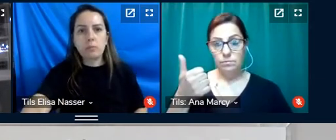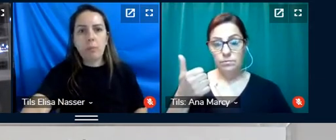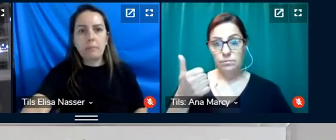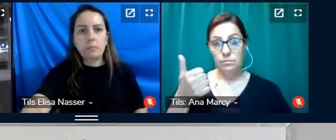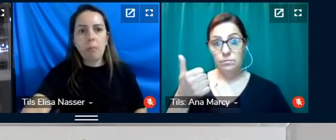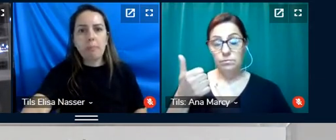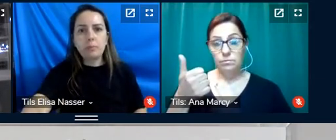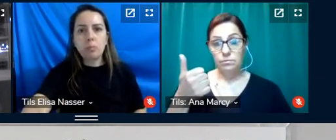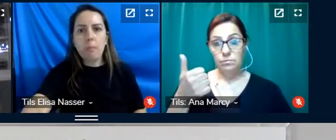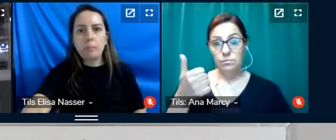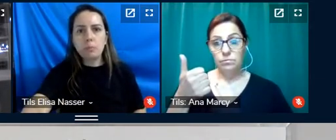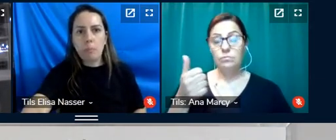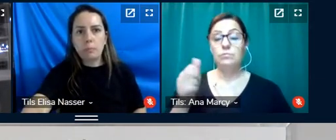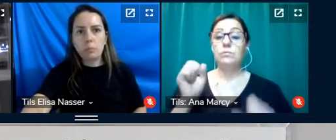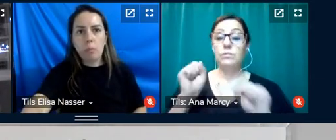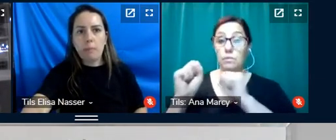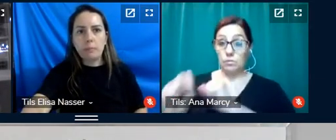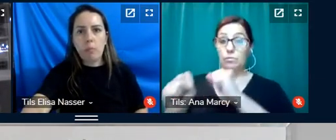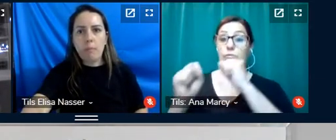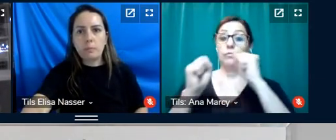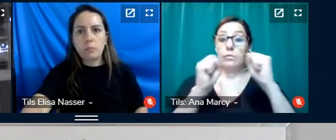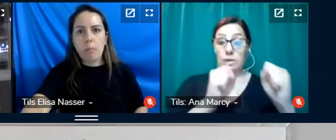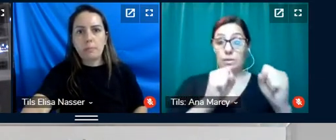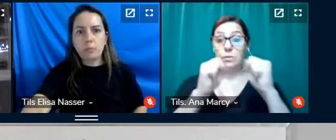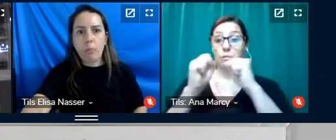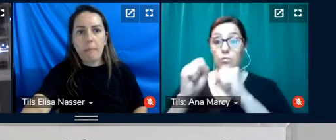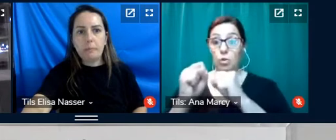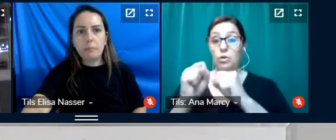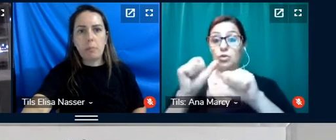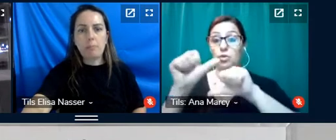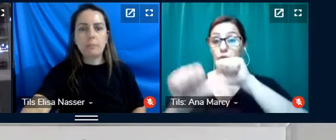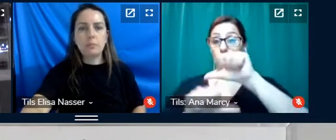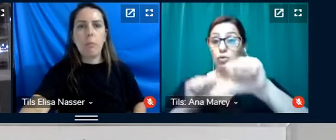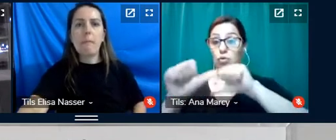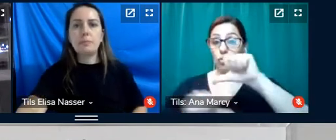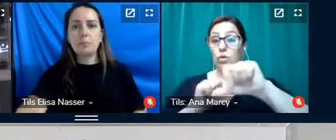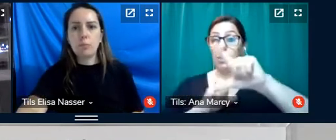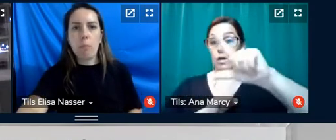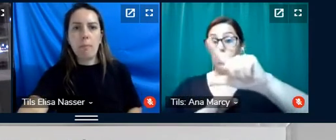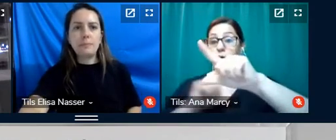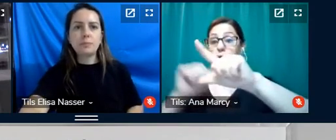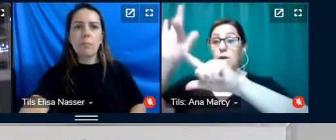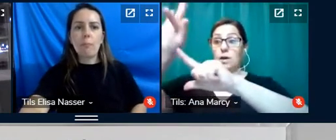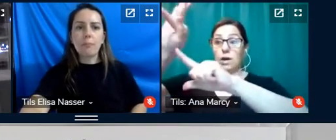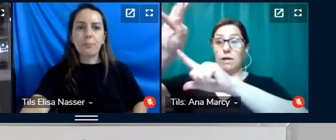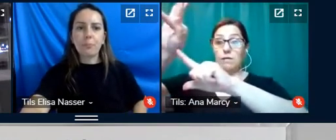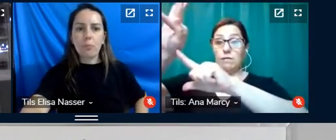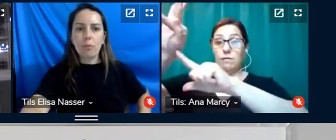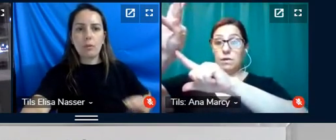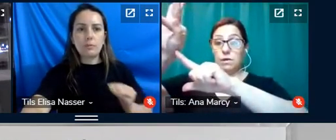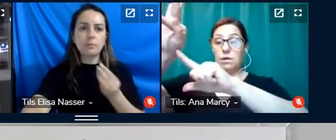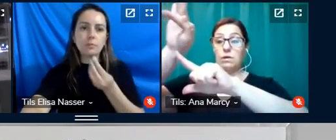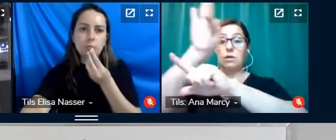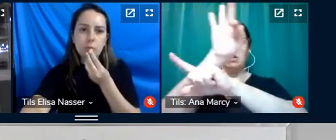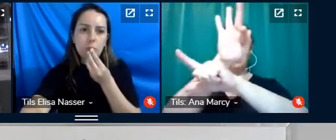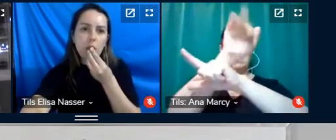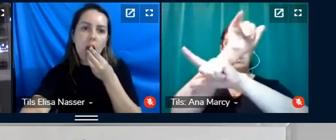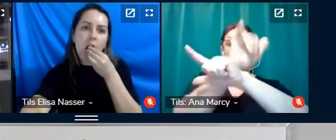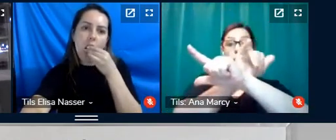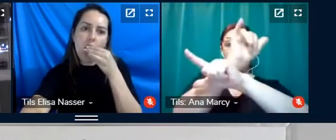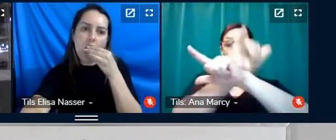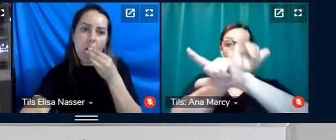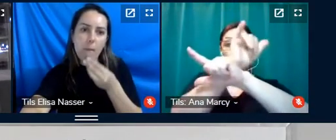Então, eu posso trocar essa F por essas duas aqui, Fx e Fy.